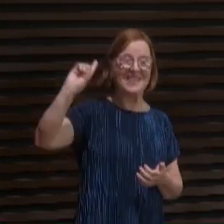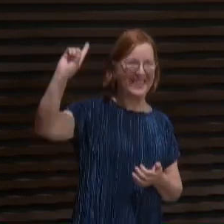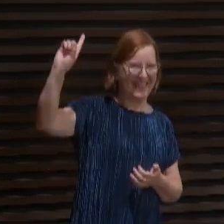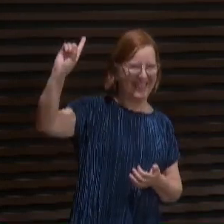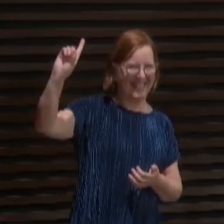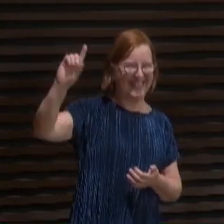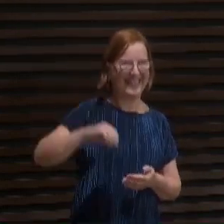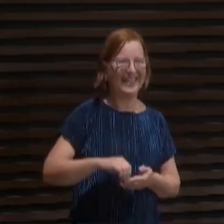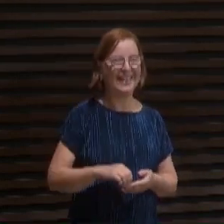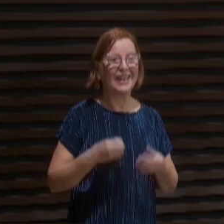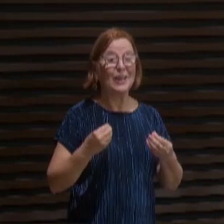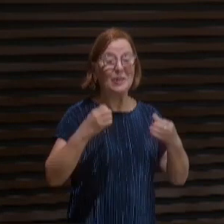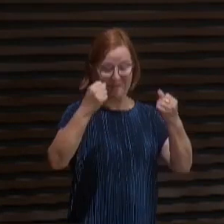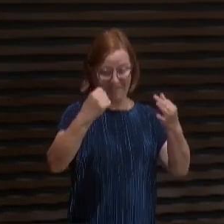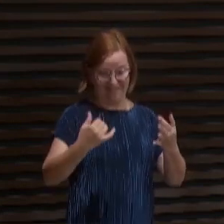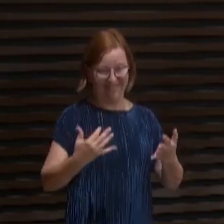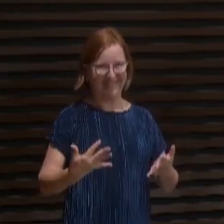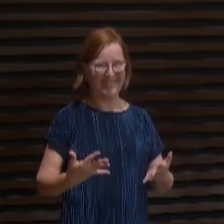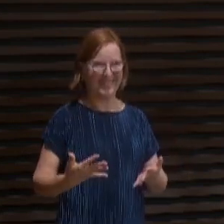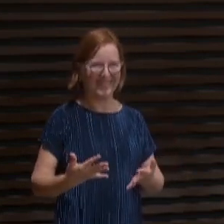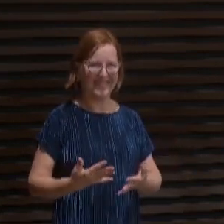Como é que vamos explicar?